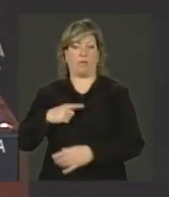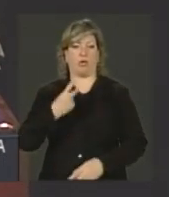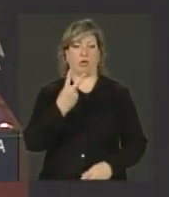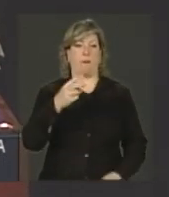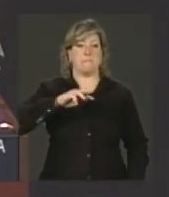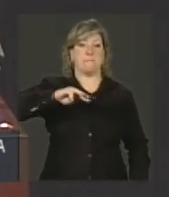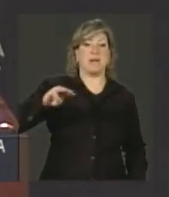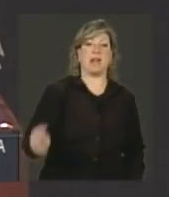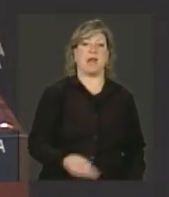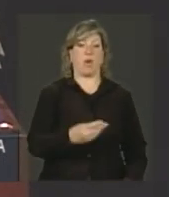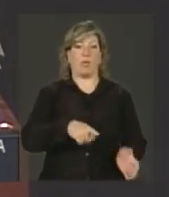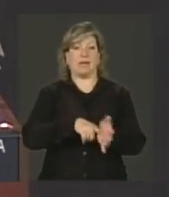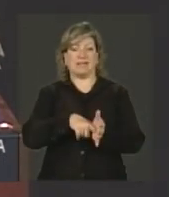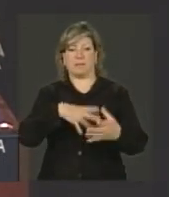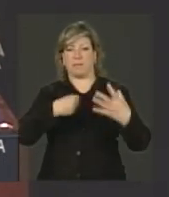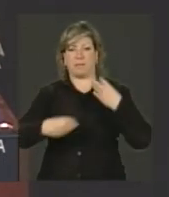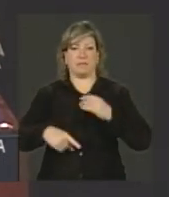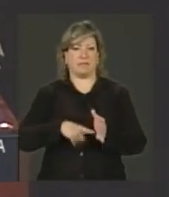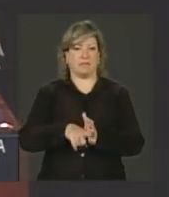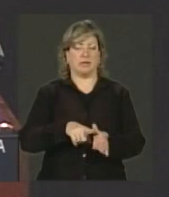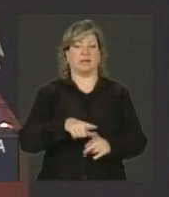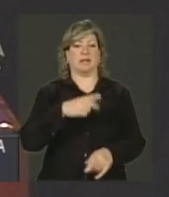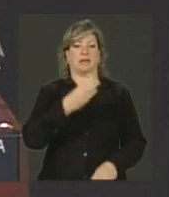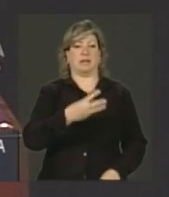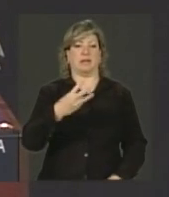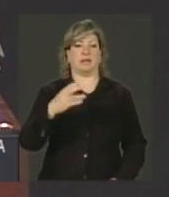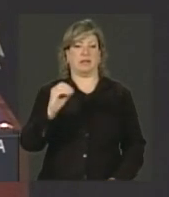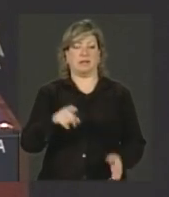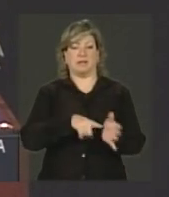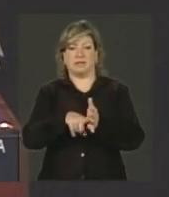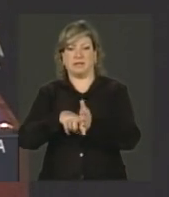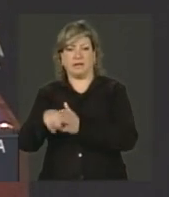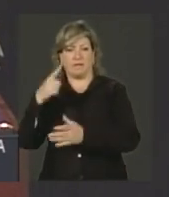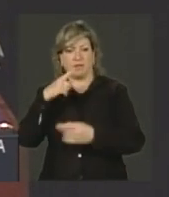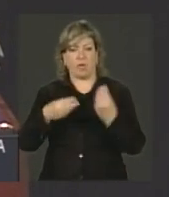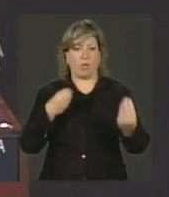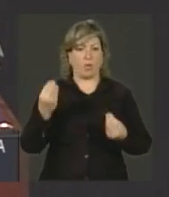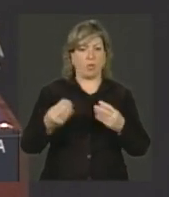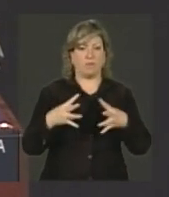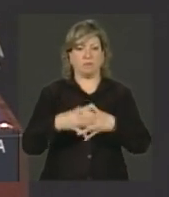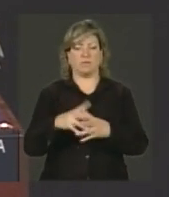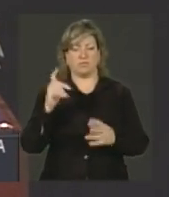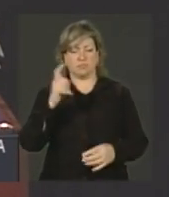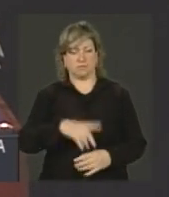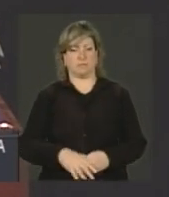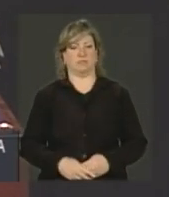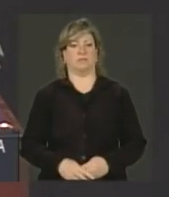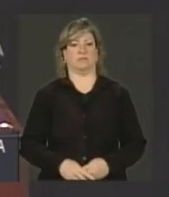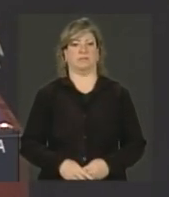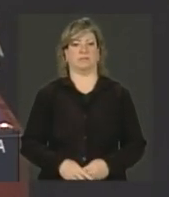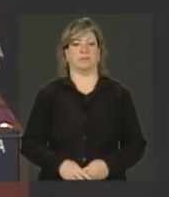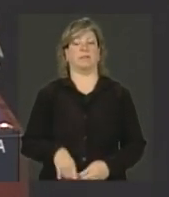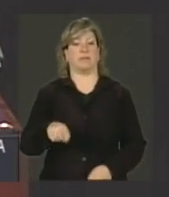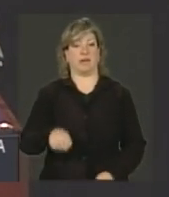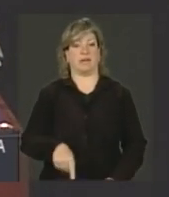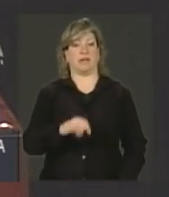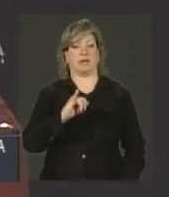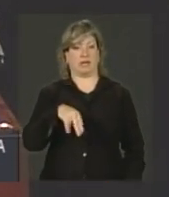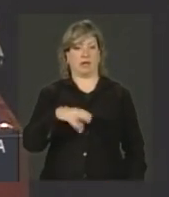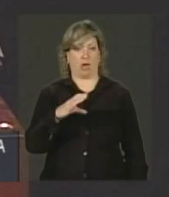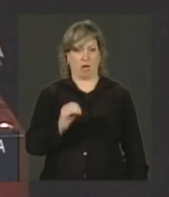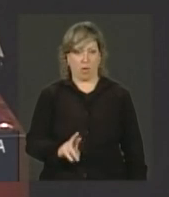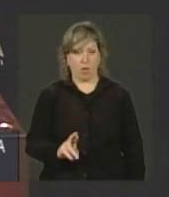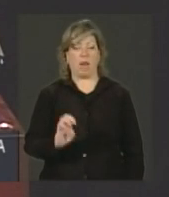de análises clínicas e 330 mil exames de diagnóstico de alta complexidade. O Instituto